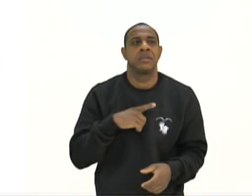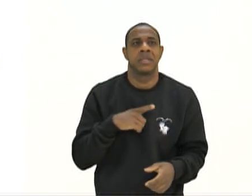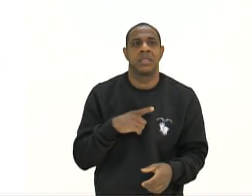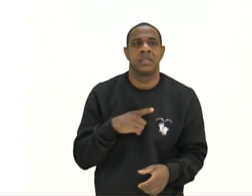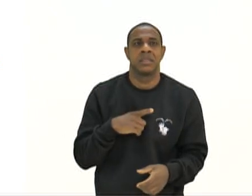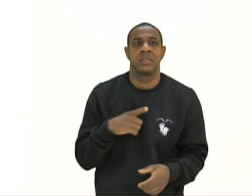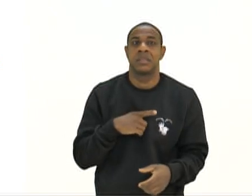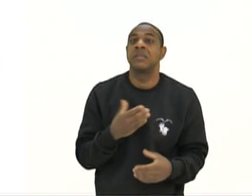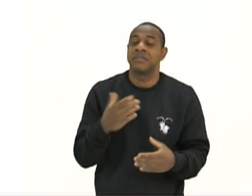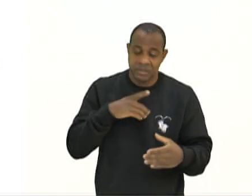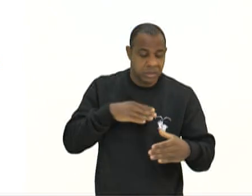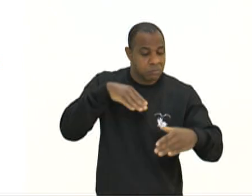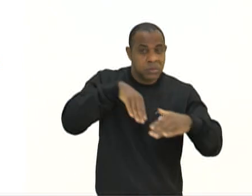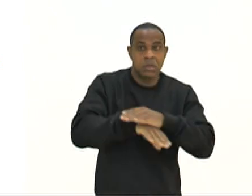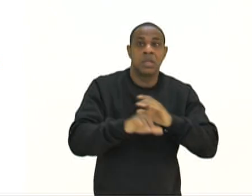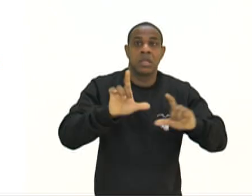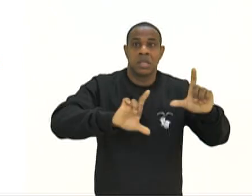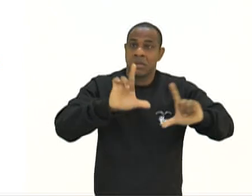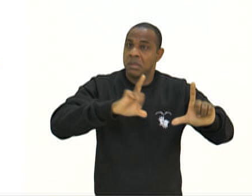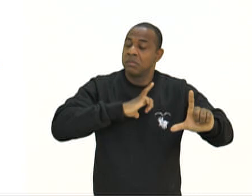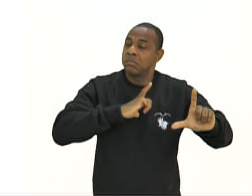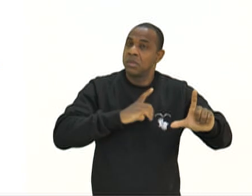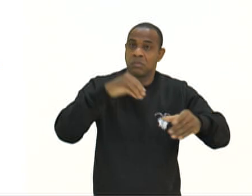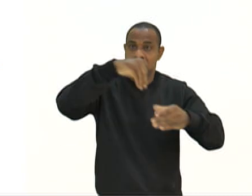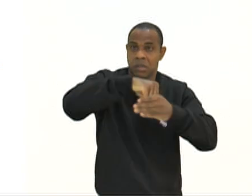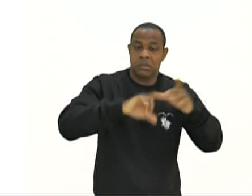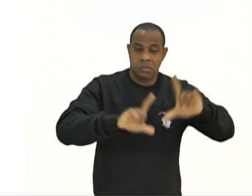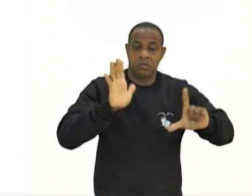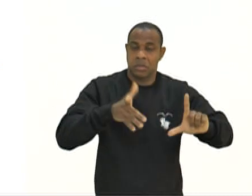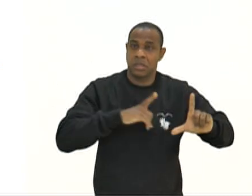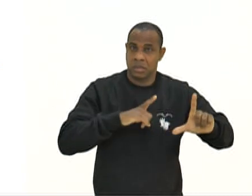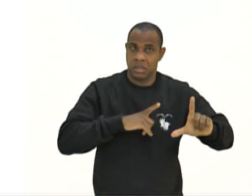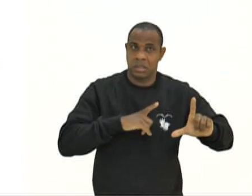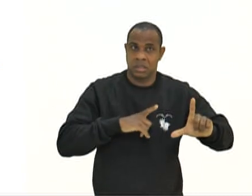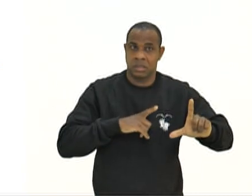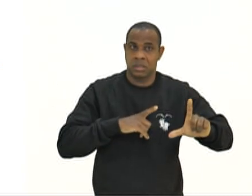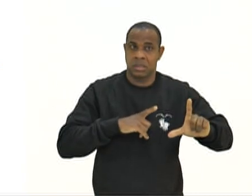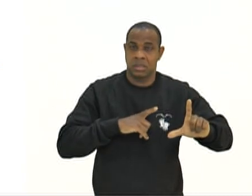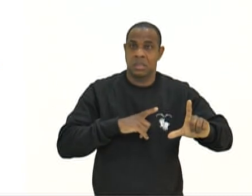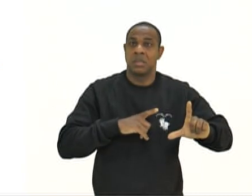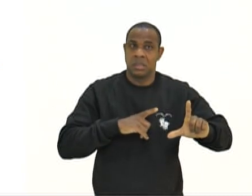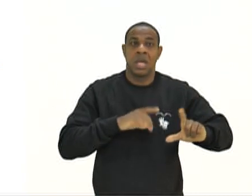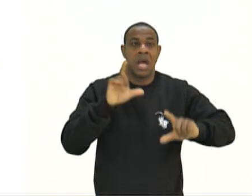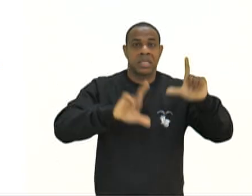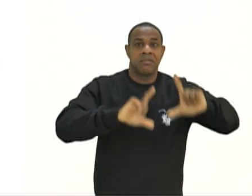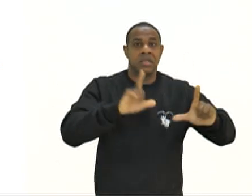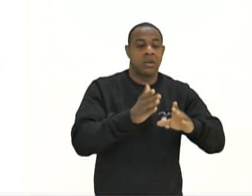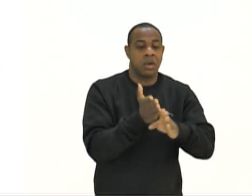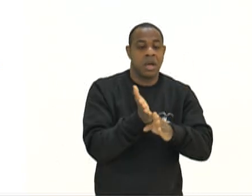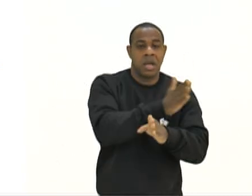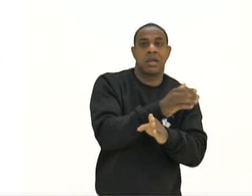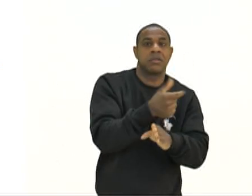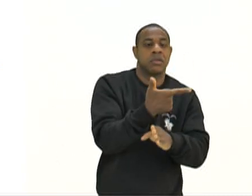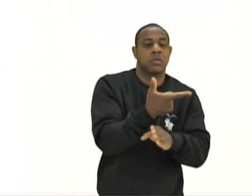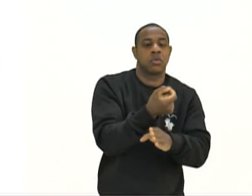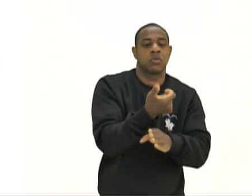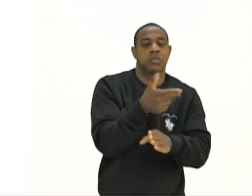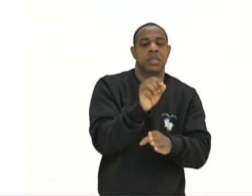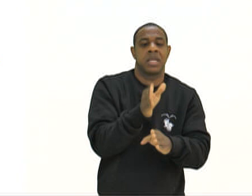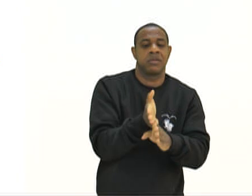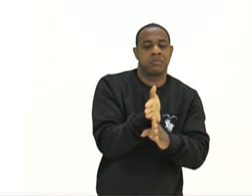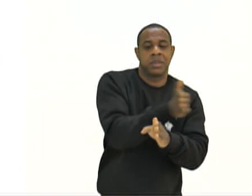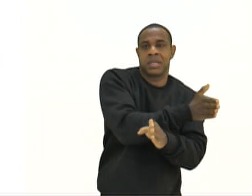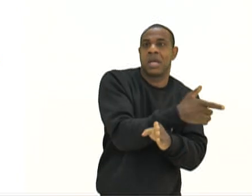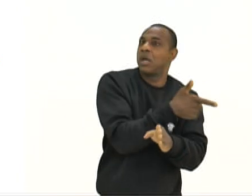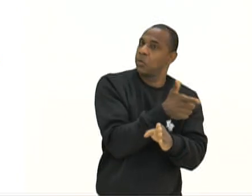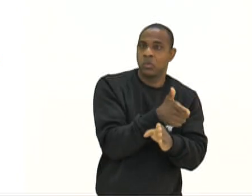embutido esse conversor. Alguns aparelhos antes de 2010 não tem e televisões com tubos de imagem também não tem,